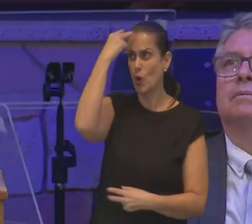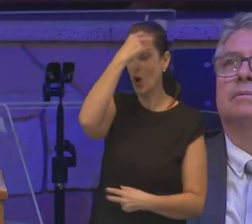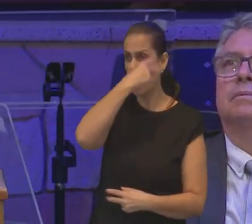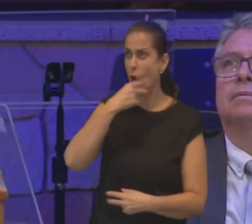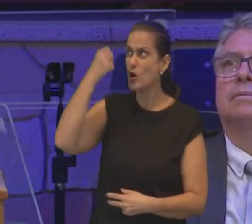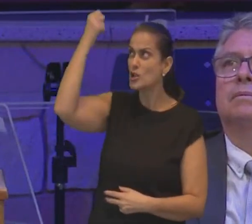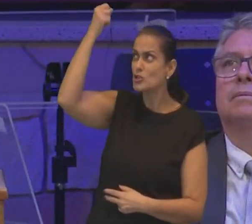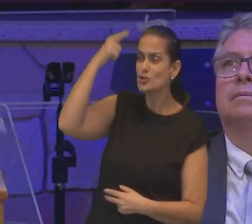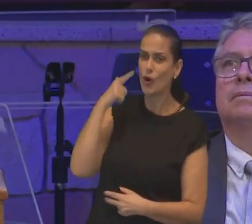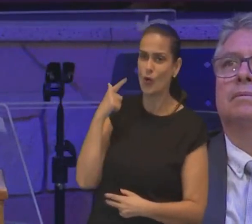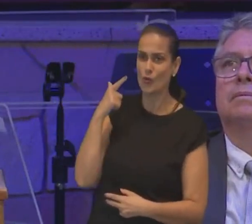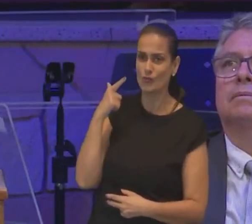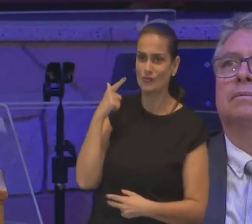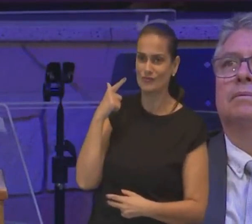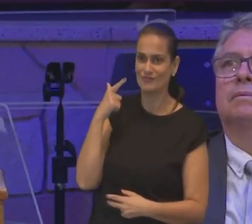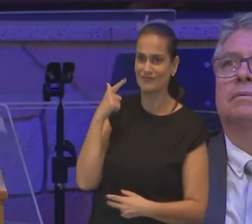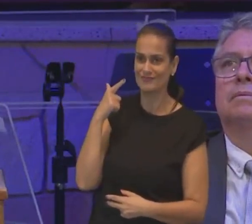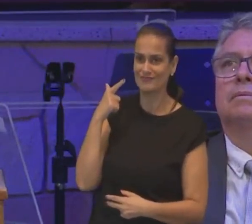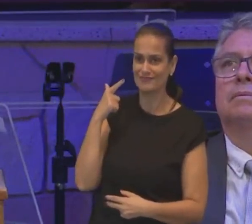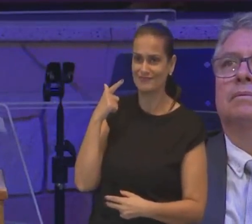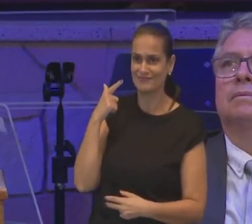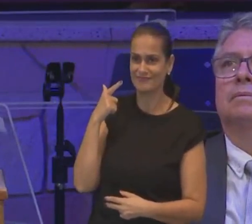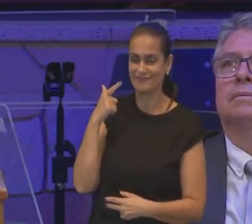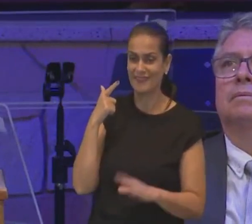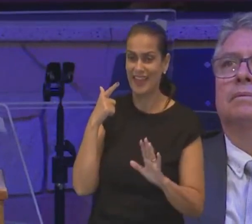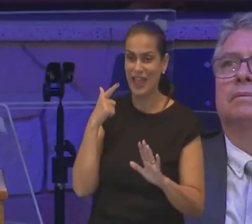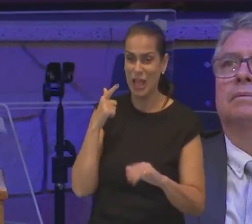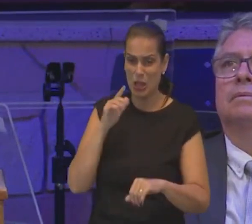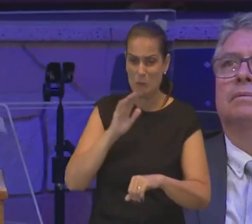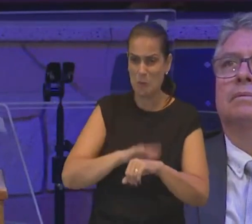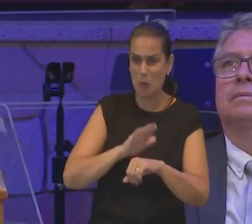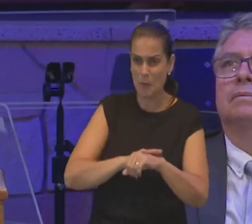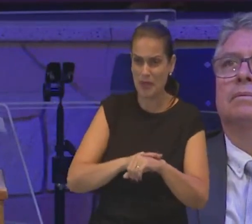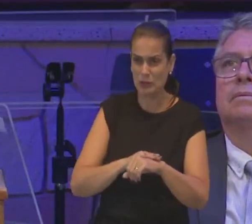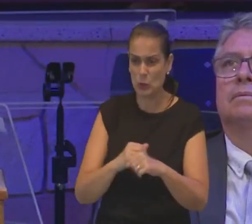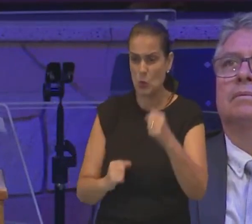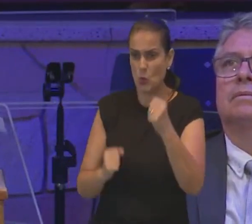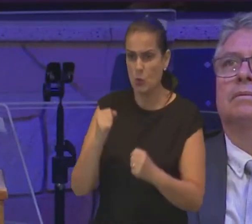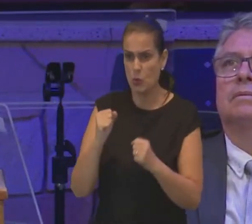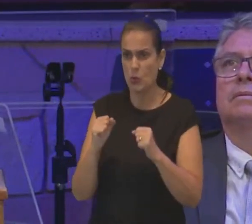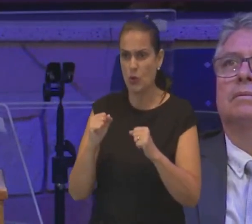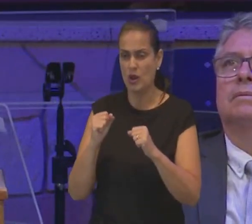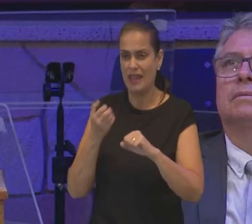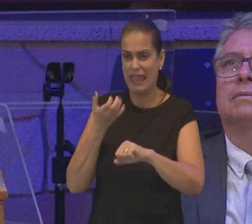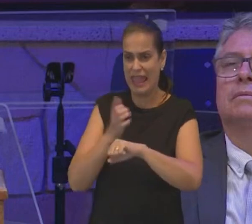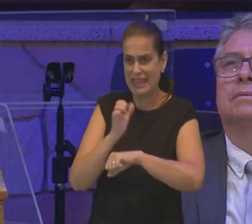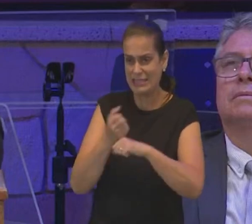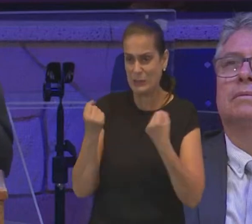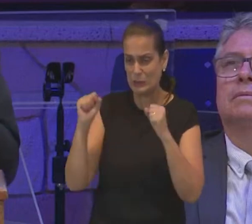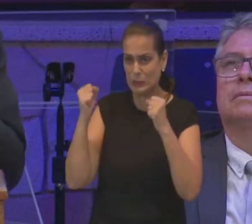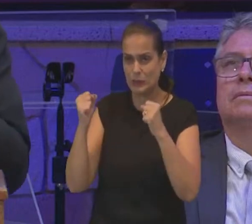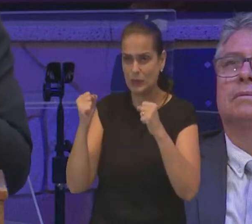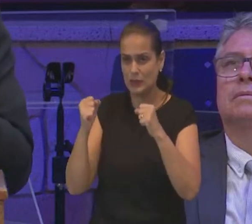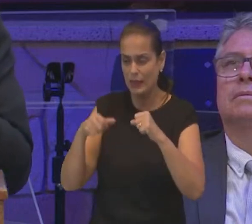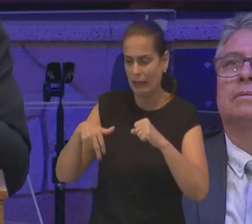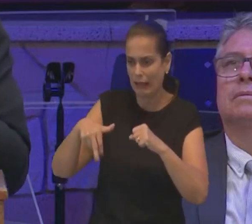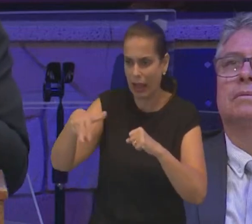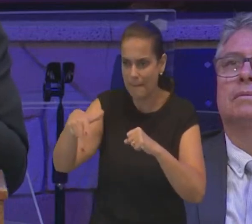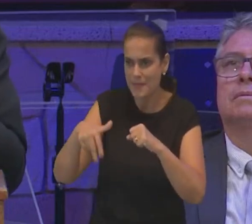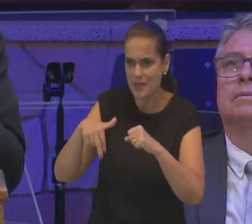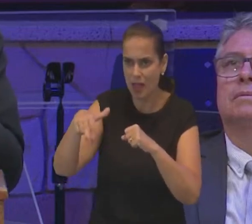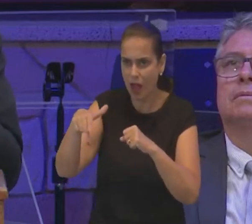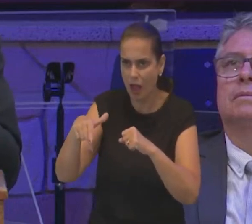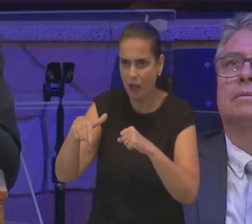vez de Mauri fazer exercício, correr, caminhar, não, Mauri pegava a palavra de Deus, meus irmãos. Pegava